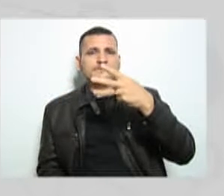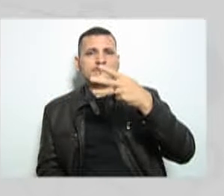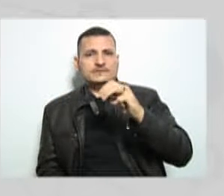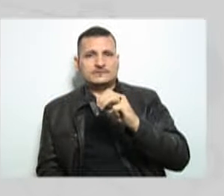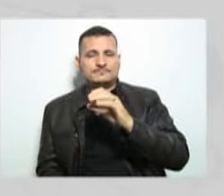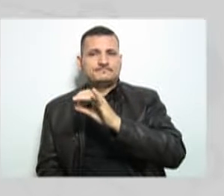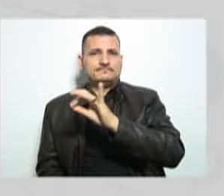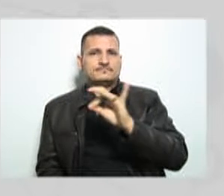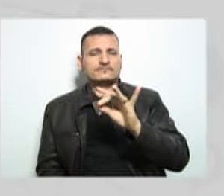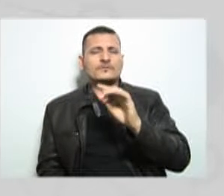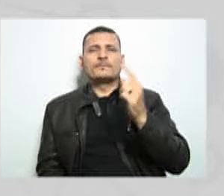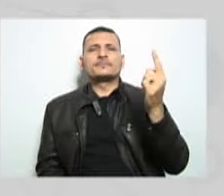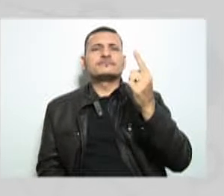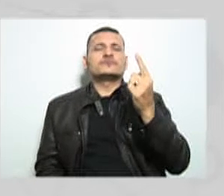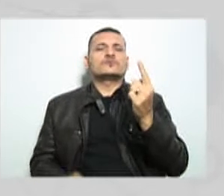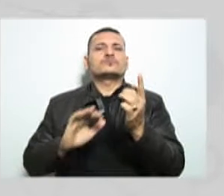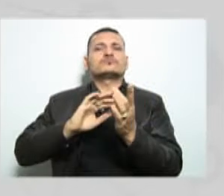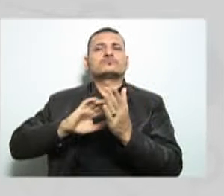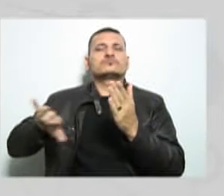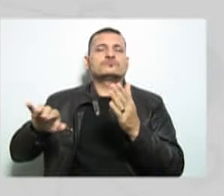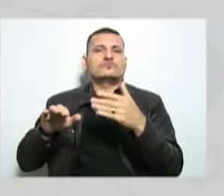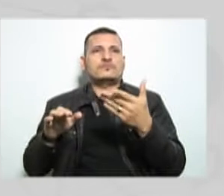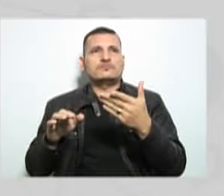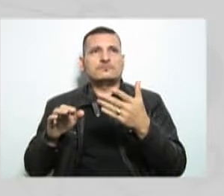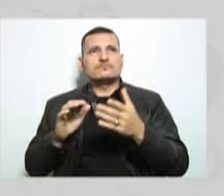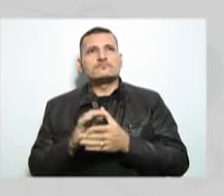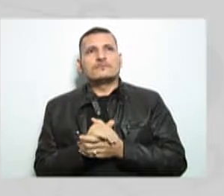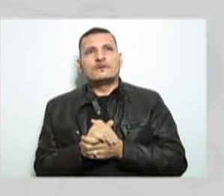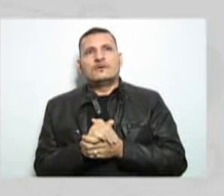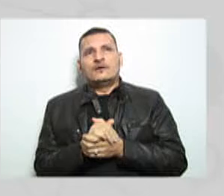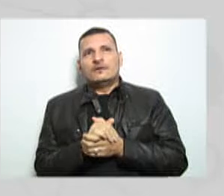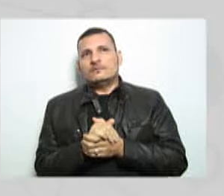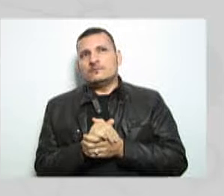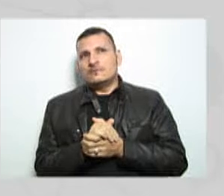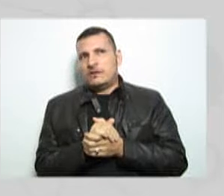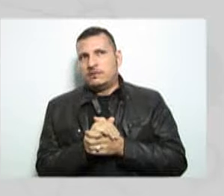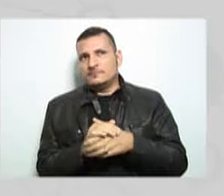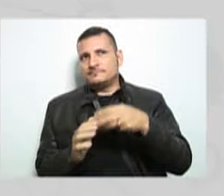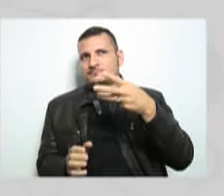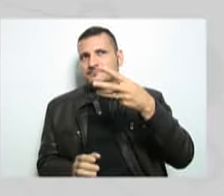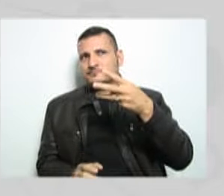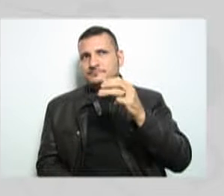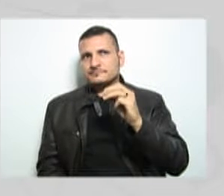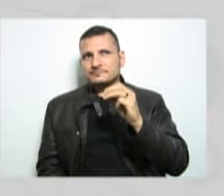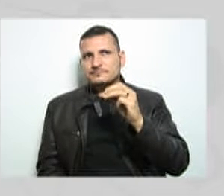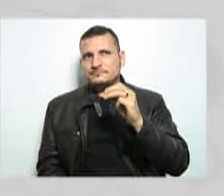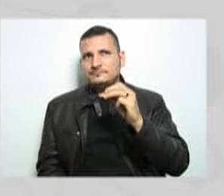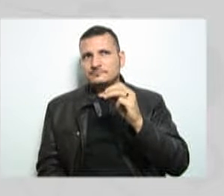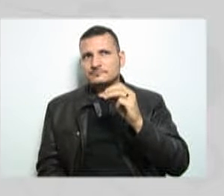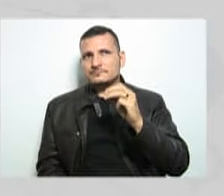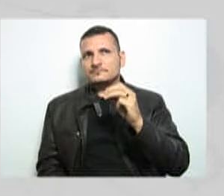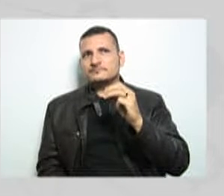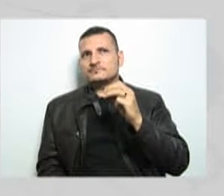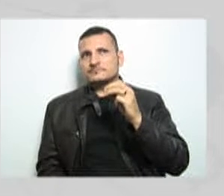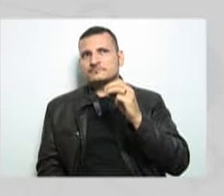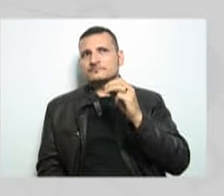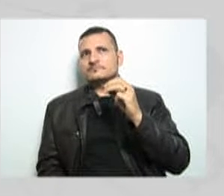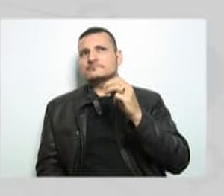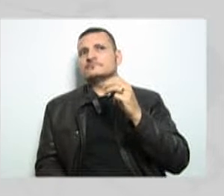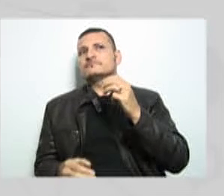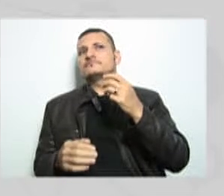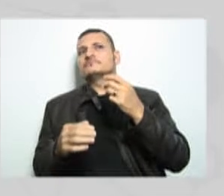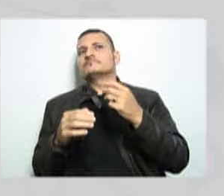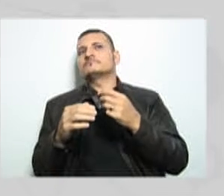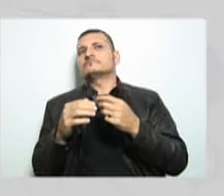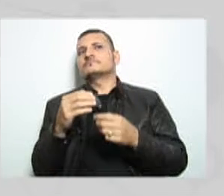dar saída primeiro? No primeiro que entrou. 30 unidades a 4 reais, dando